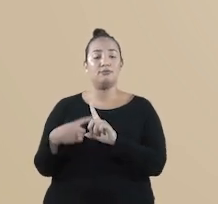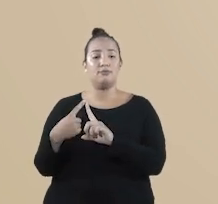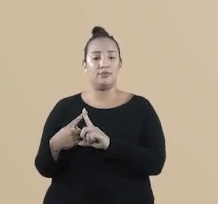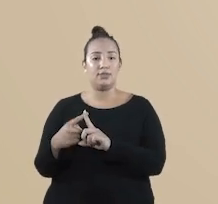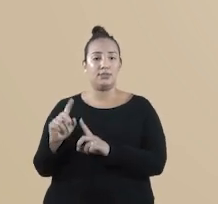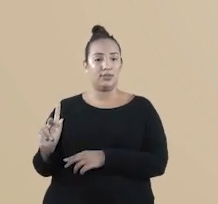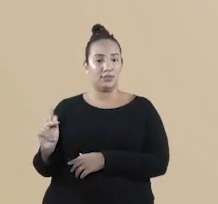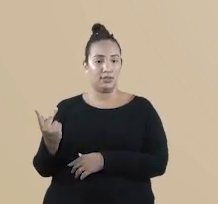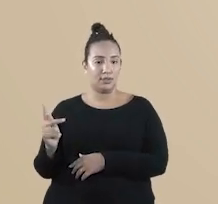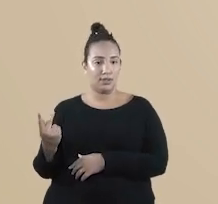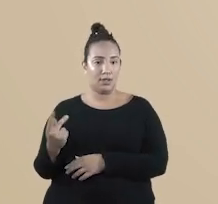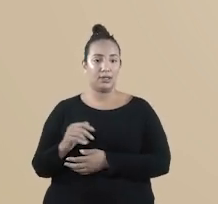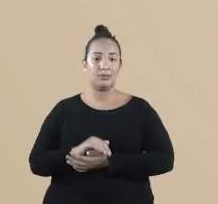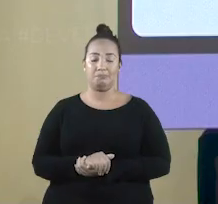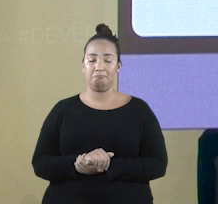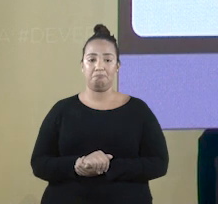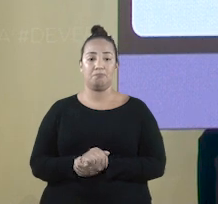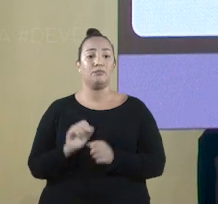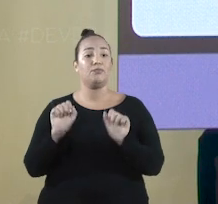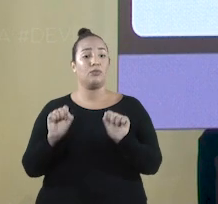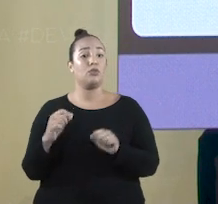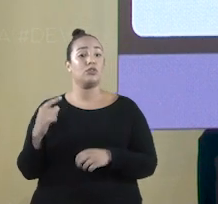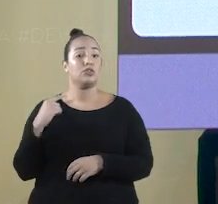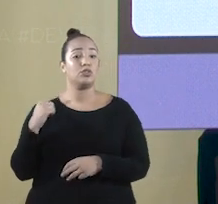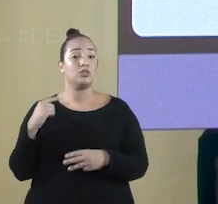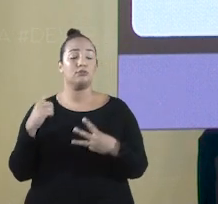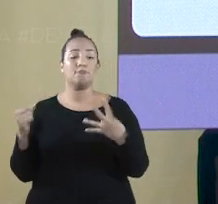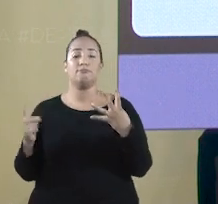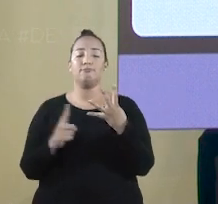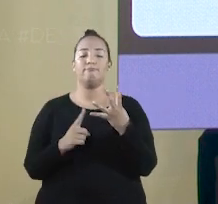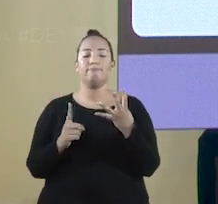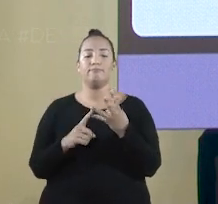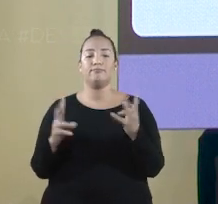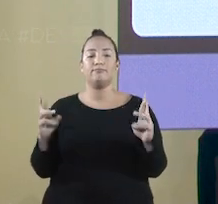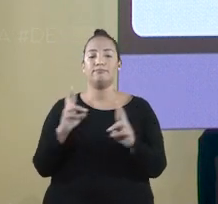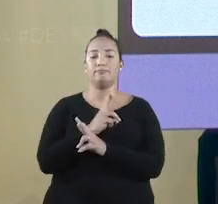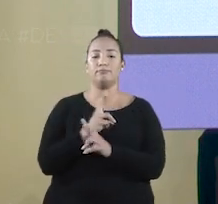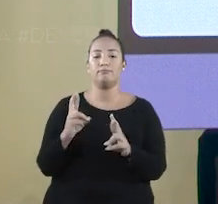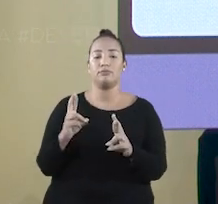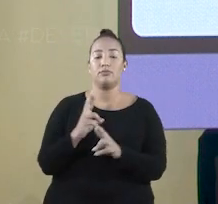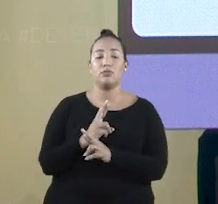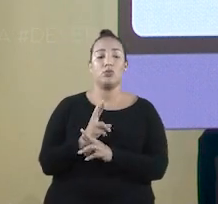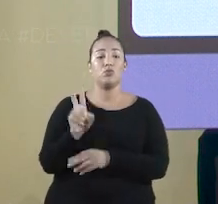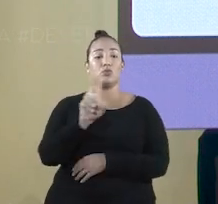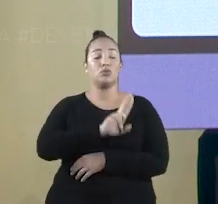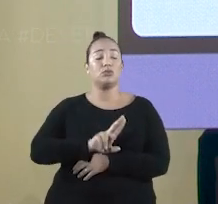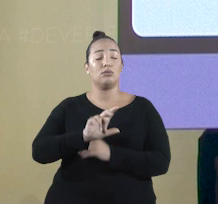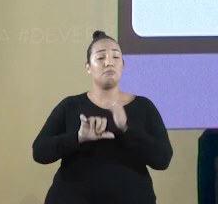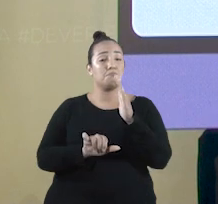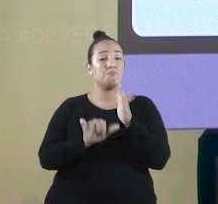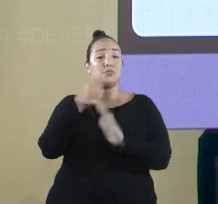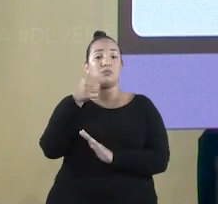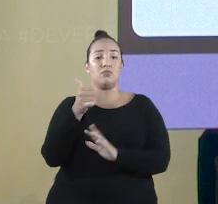a vezes h. Podemos obter a quarta relação métrica partindo da